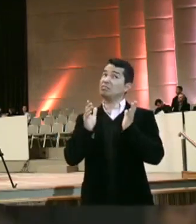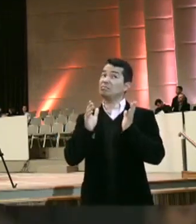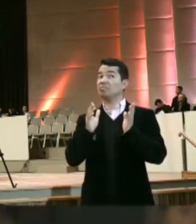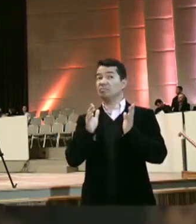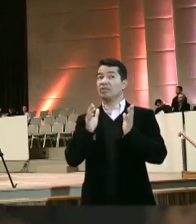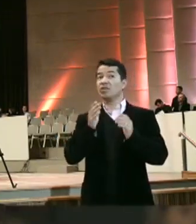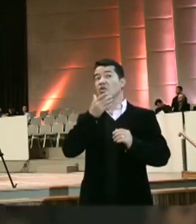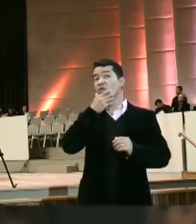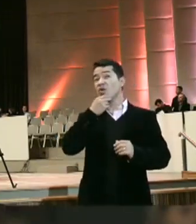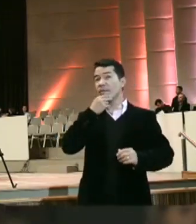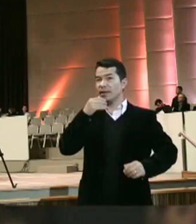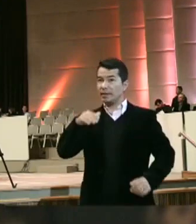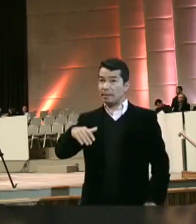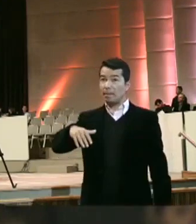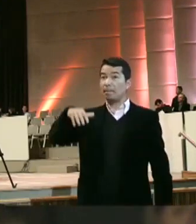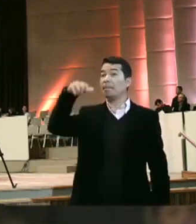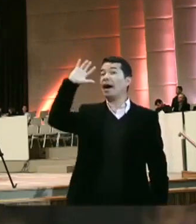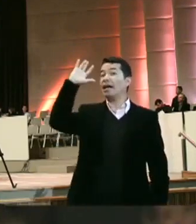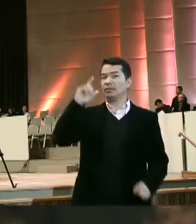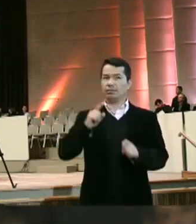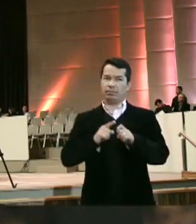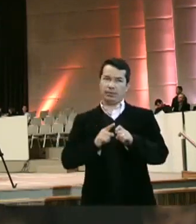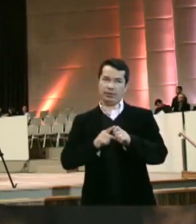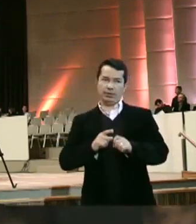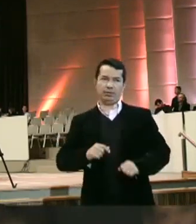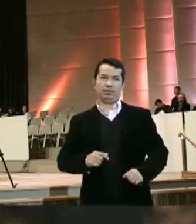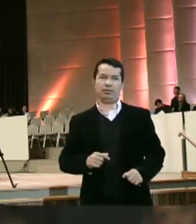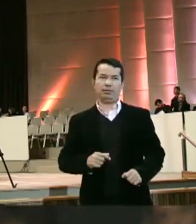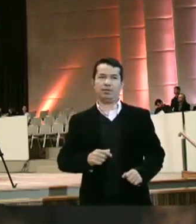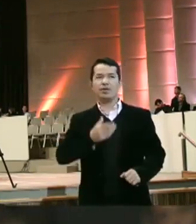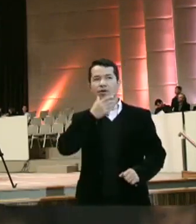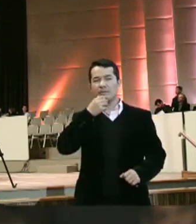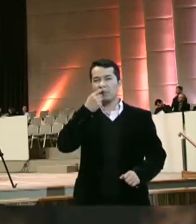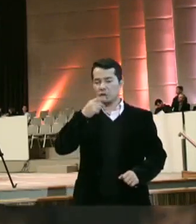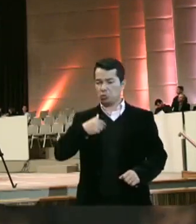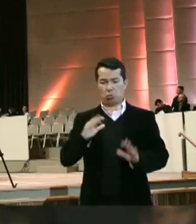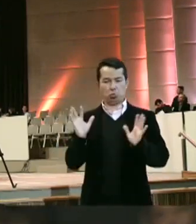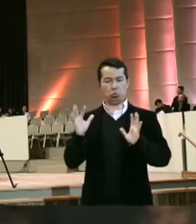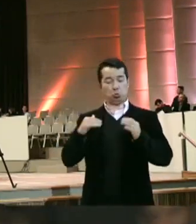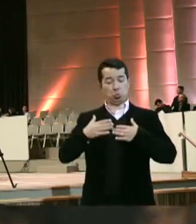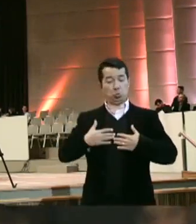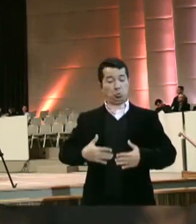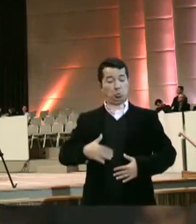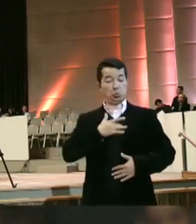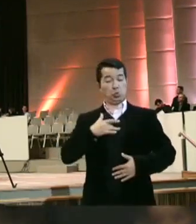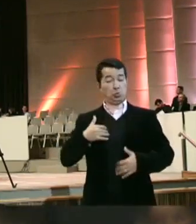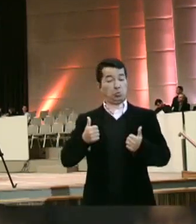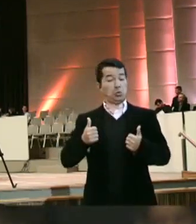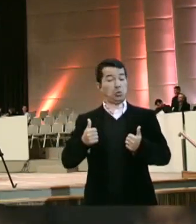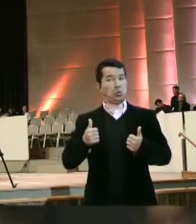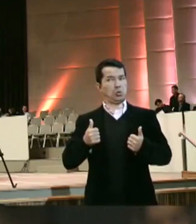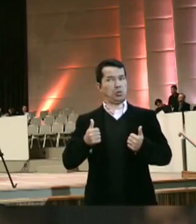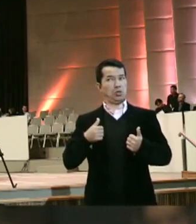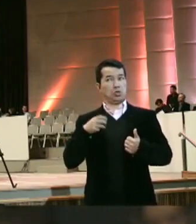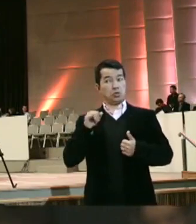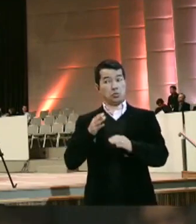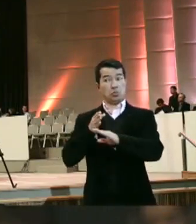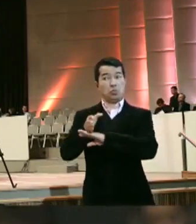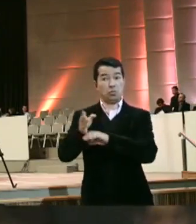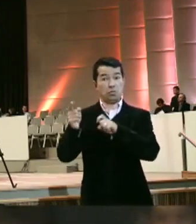homem funciona assim: eu não vou mexer com o que está quieto. É verdade ou não é?